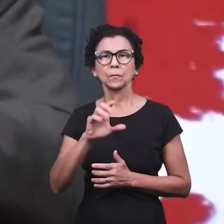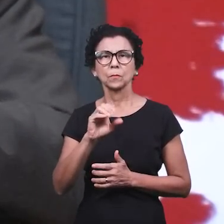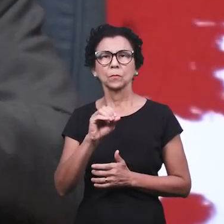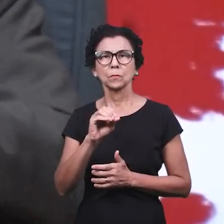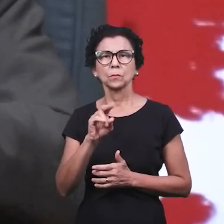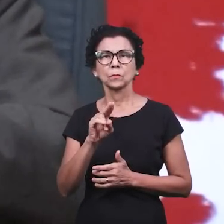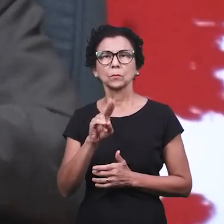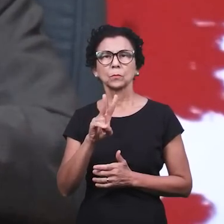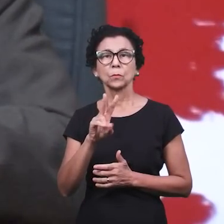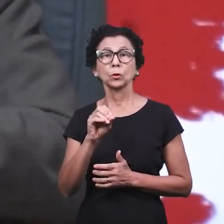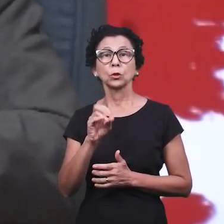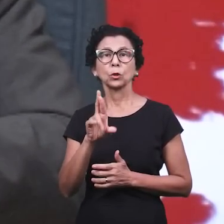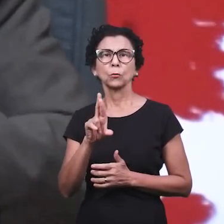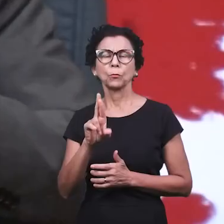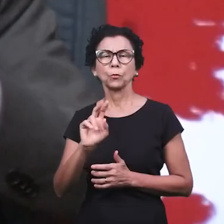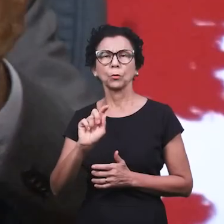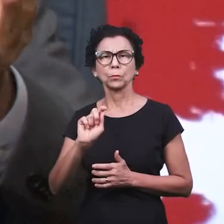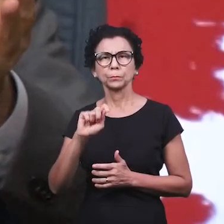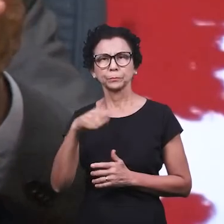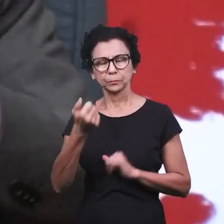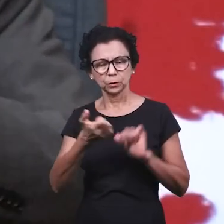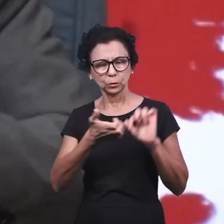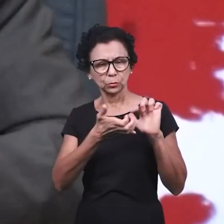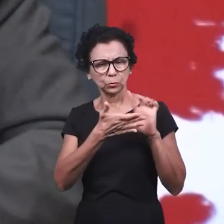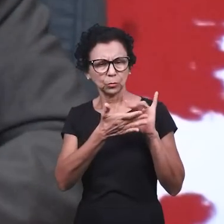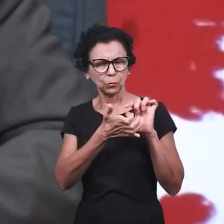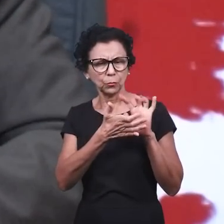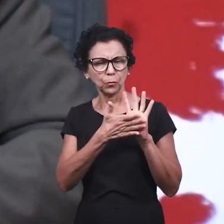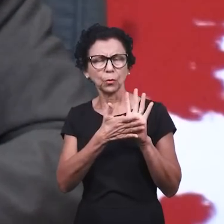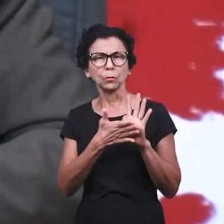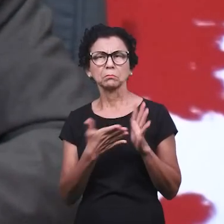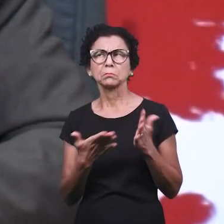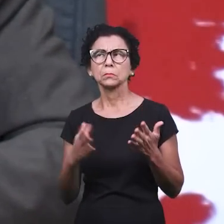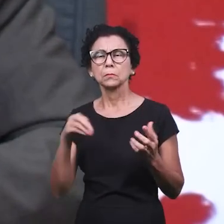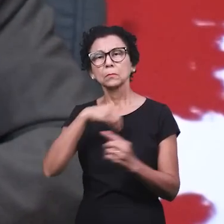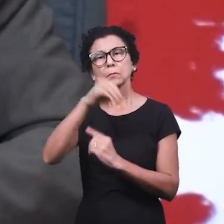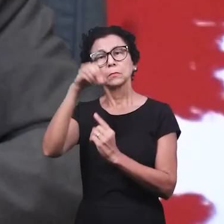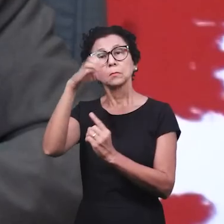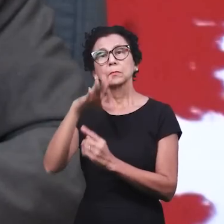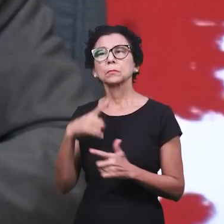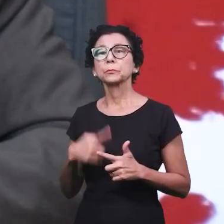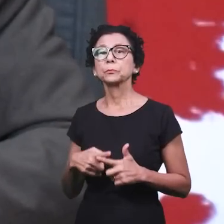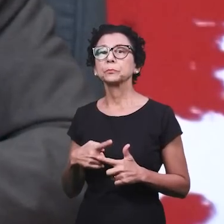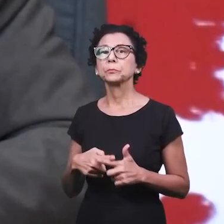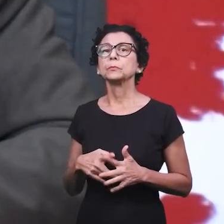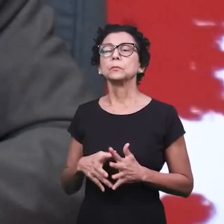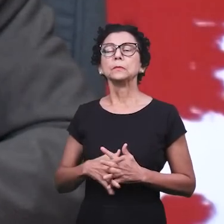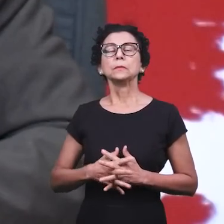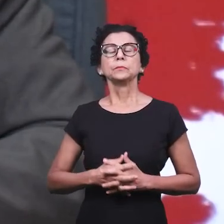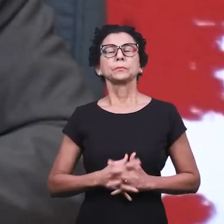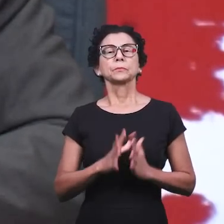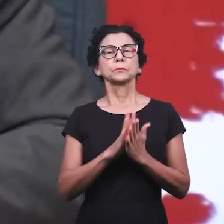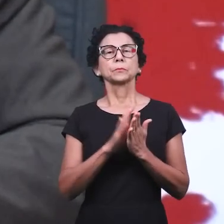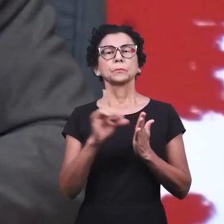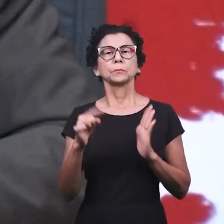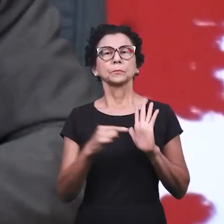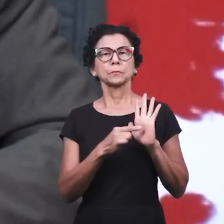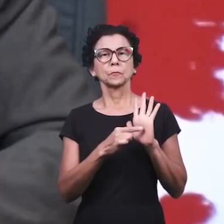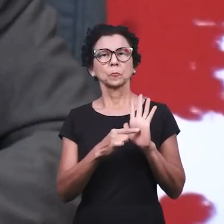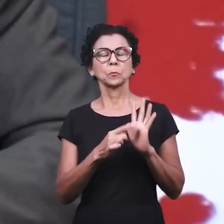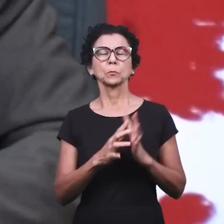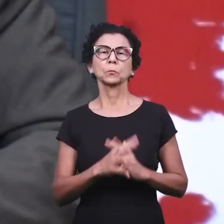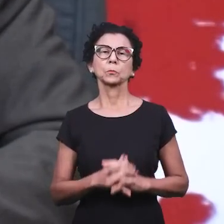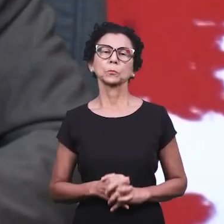louvor. Por que o louvor é o recurso da graça? A